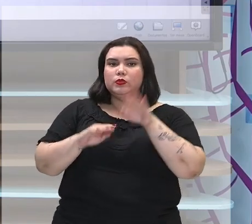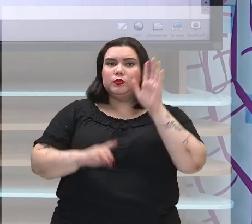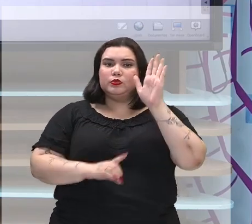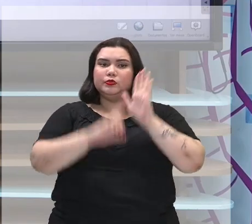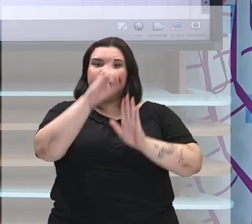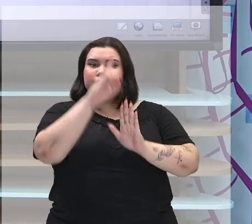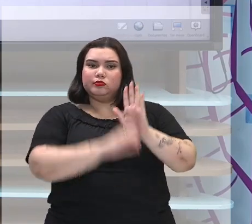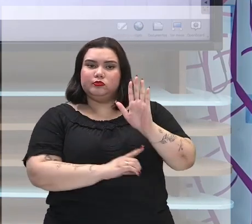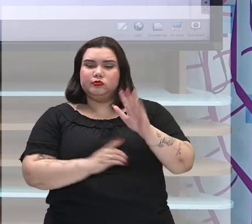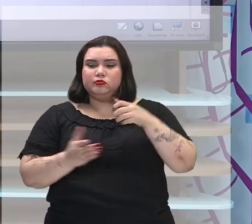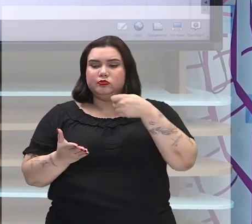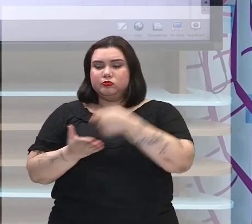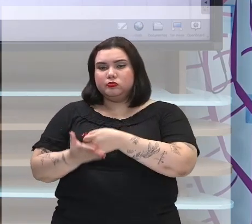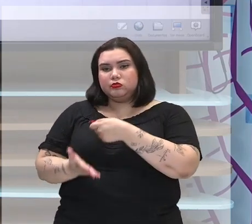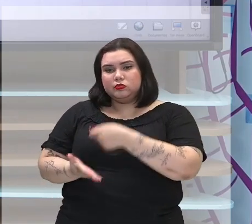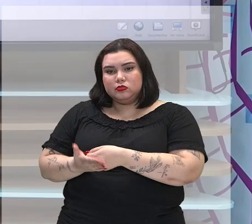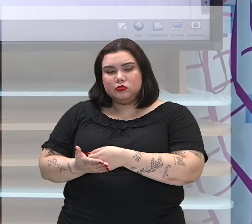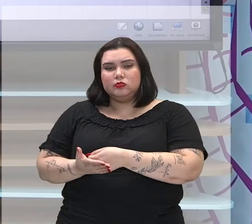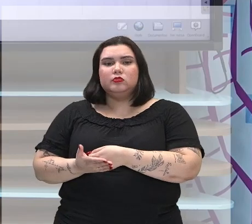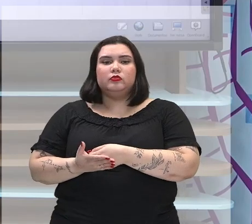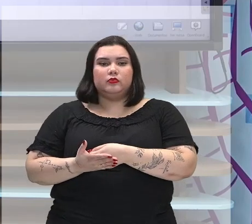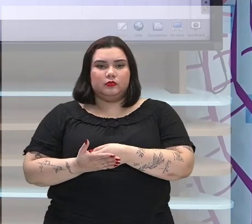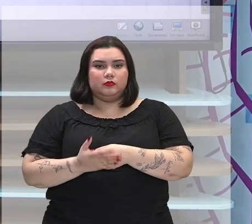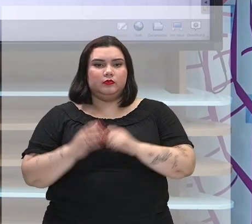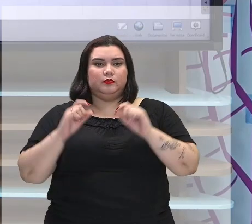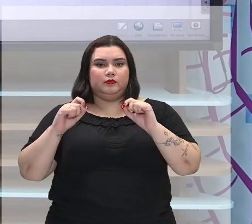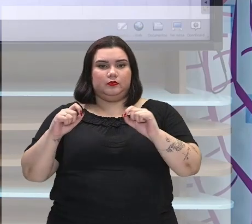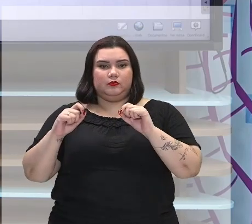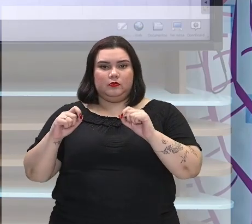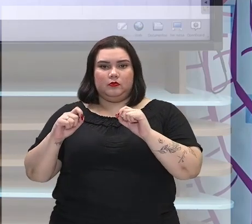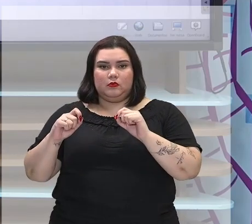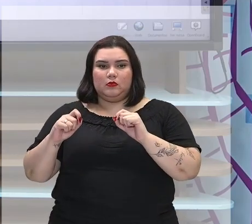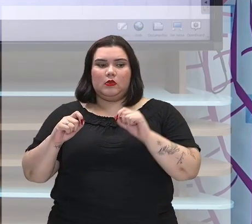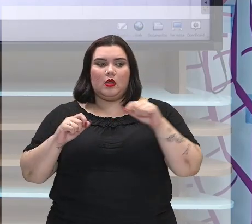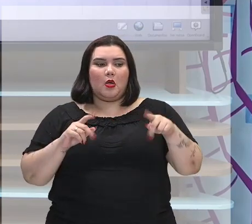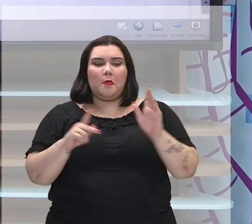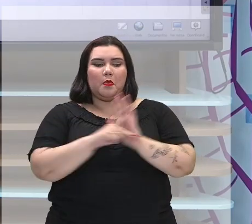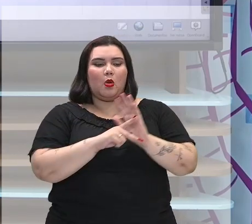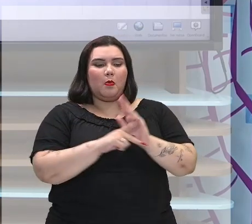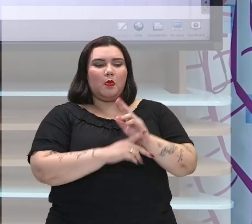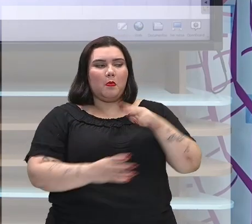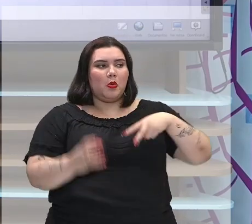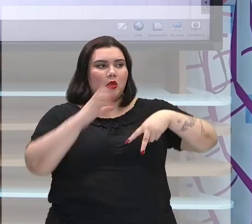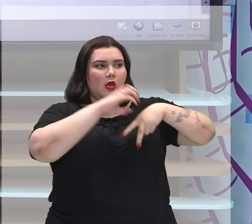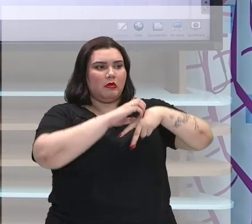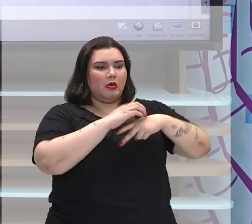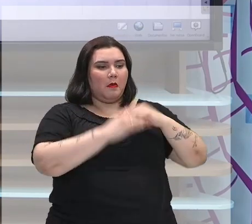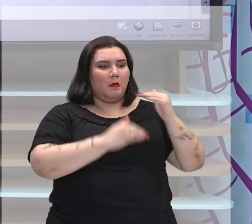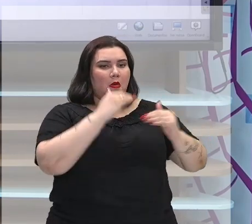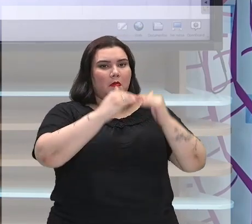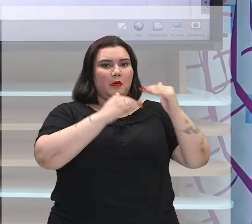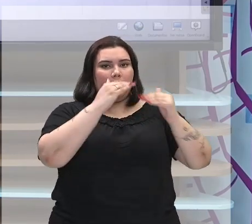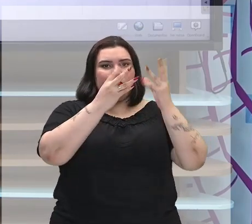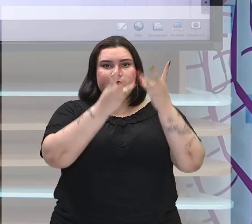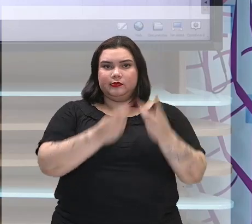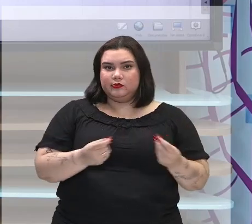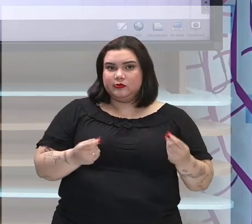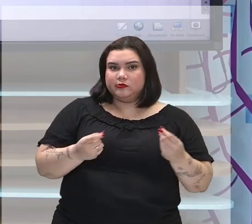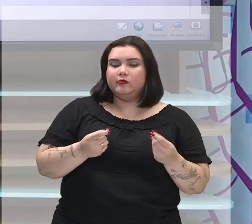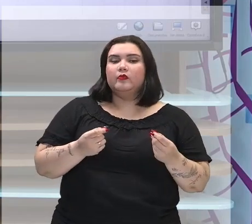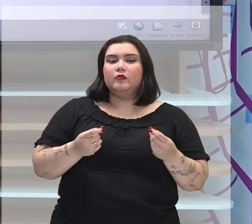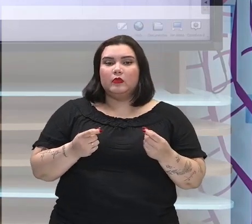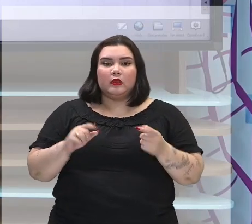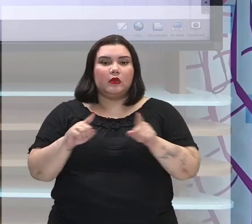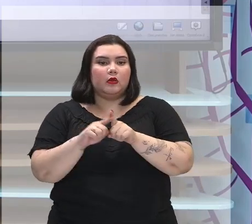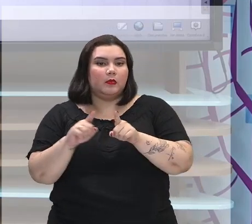direitos, deveres, de quebra do domínio monárquico, aquelas mudanças entre o